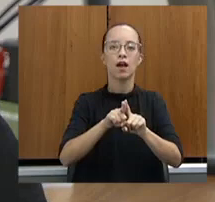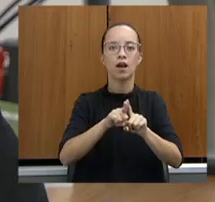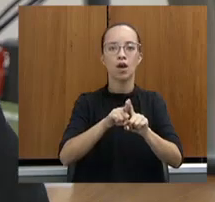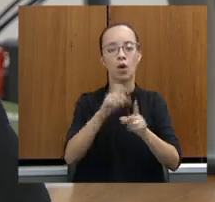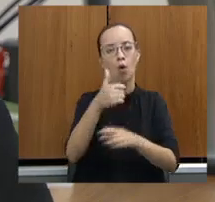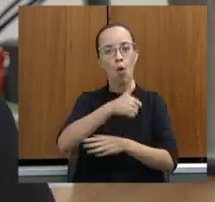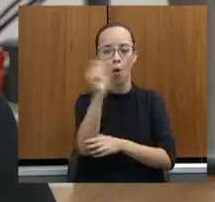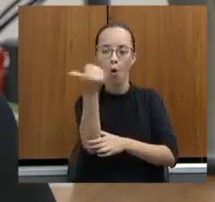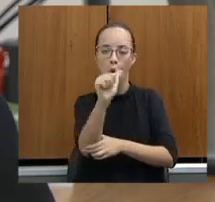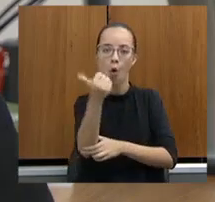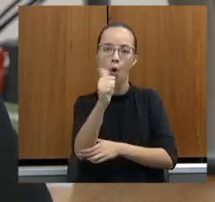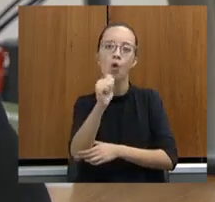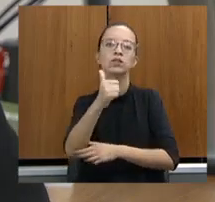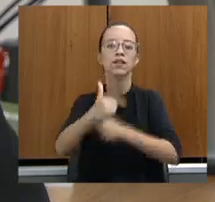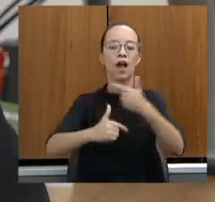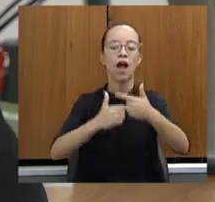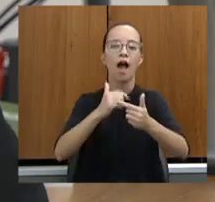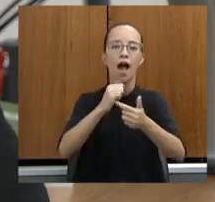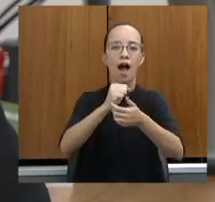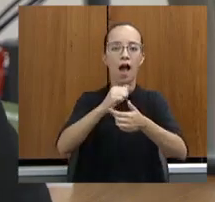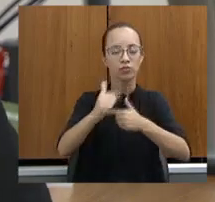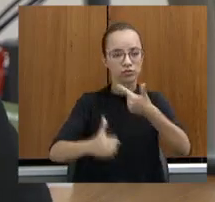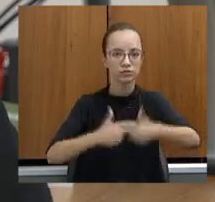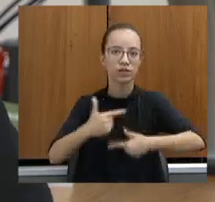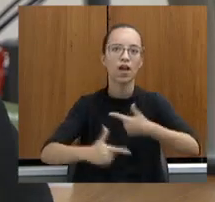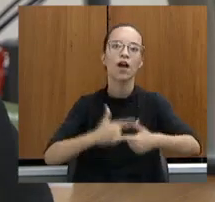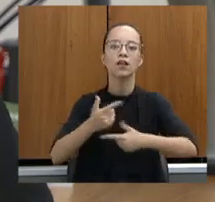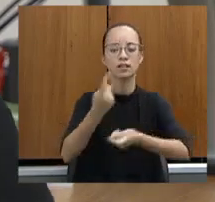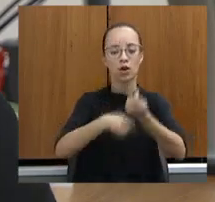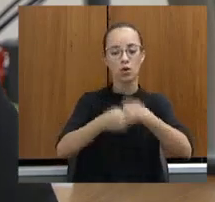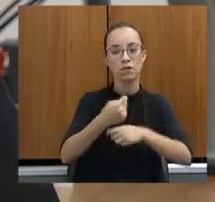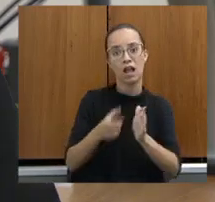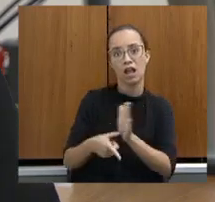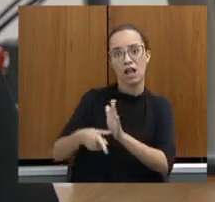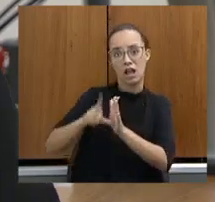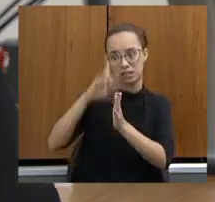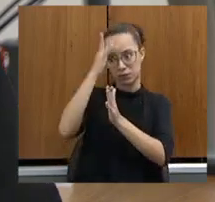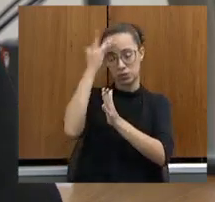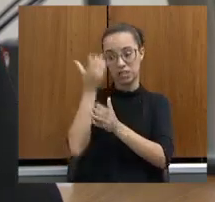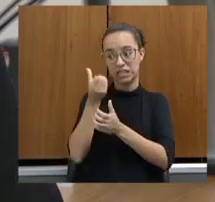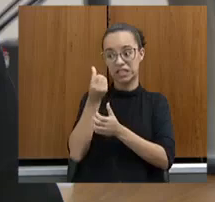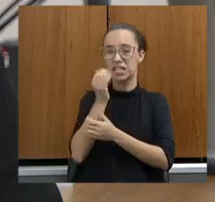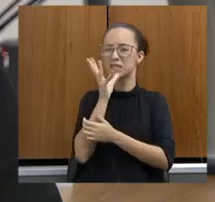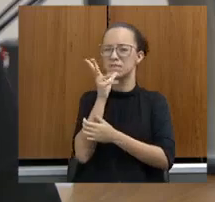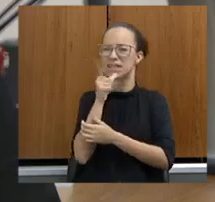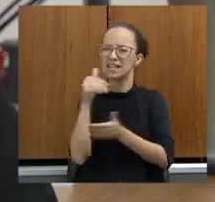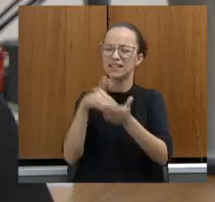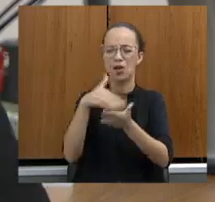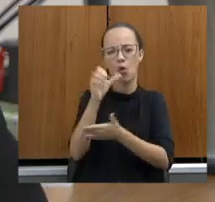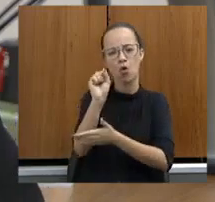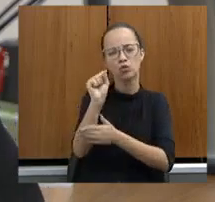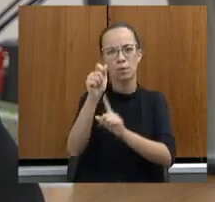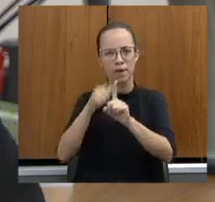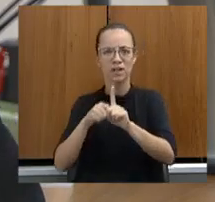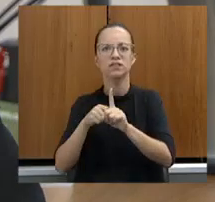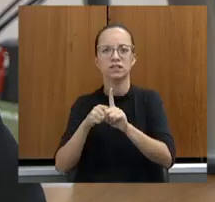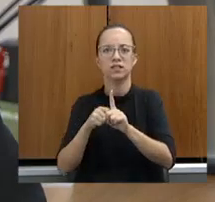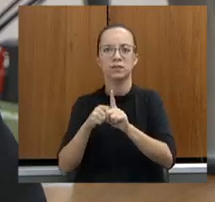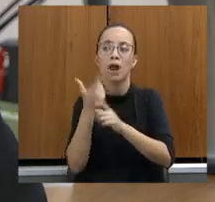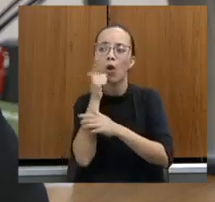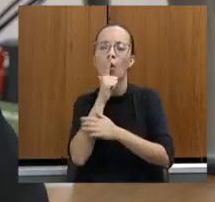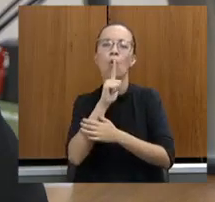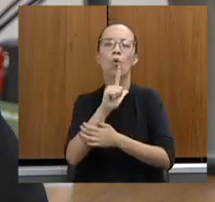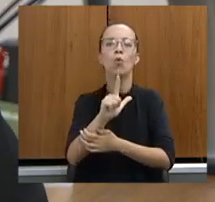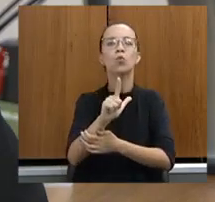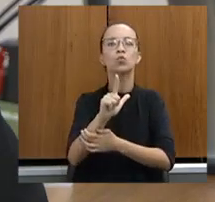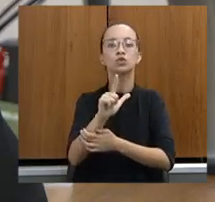11 atividades econômicas em que o contribuinte antes que demoraria seis meses a oito meses é para conseguir